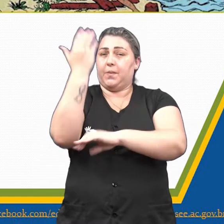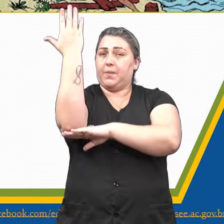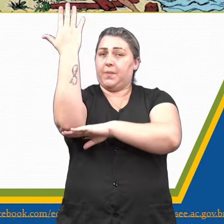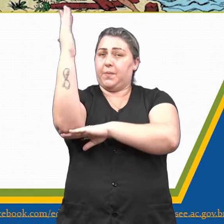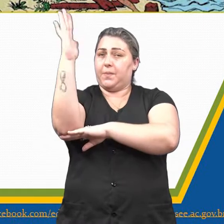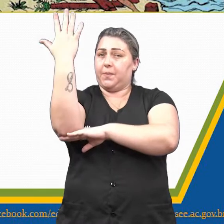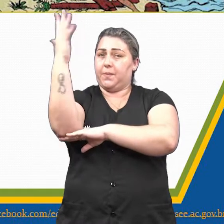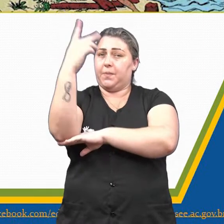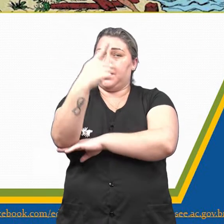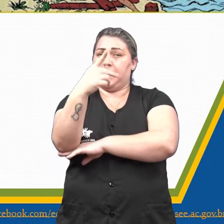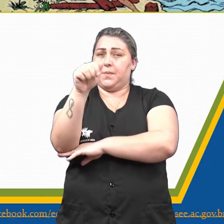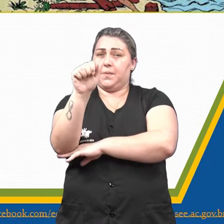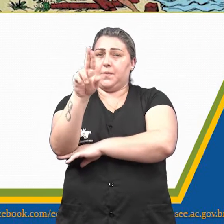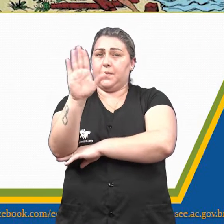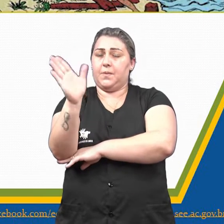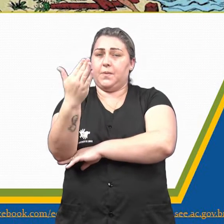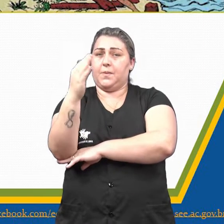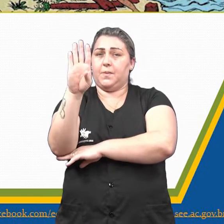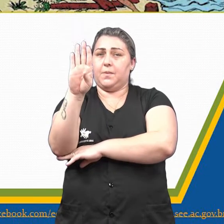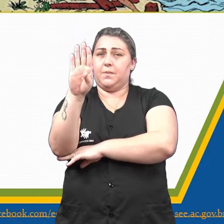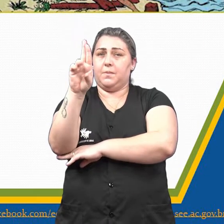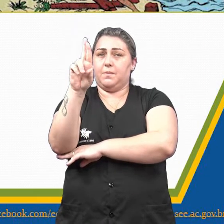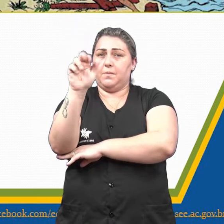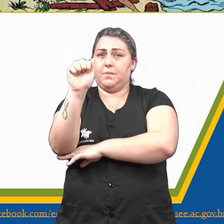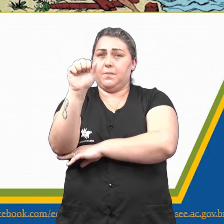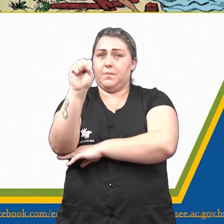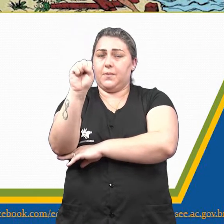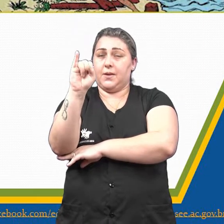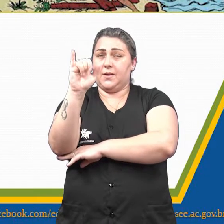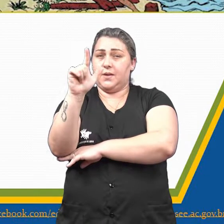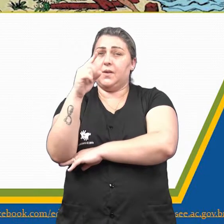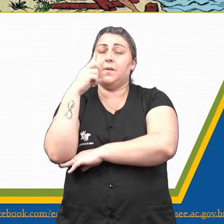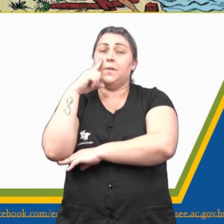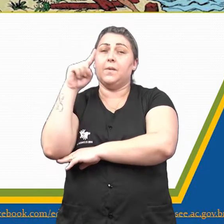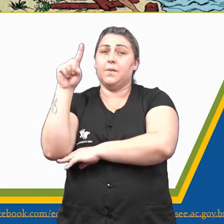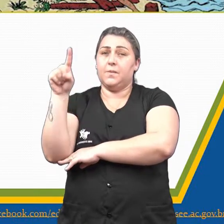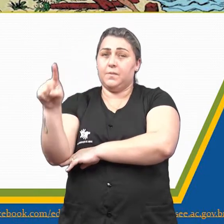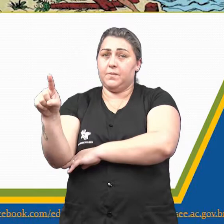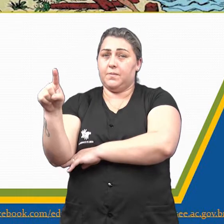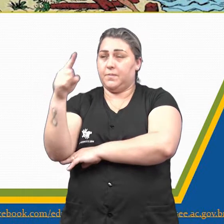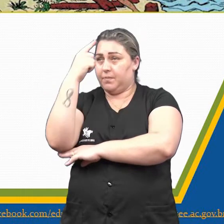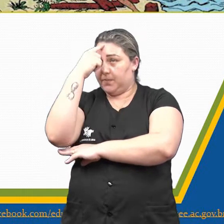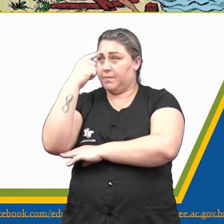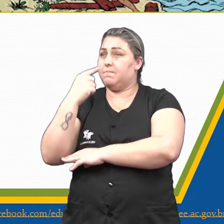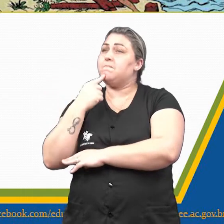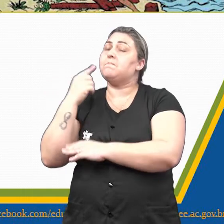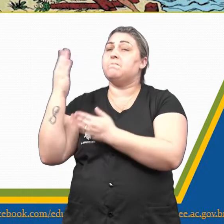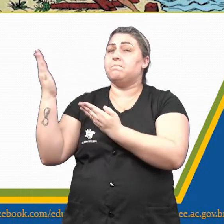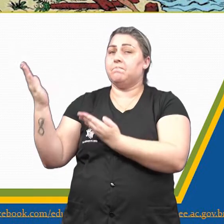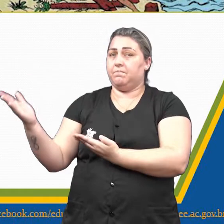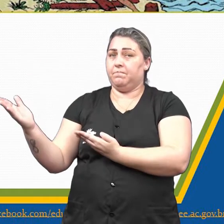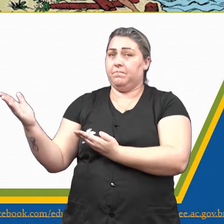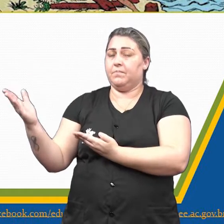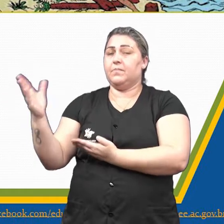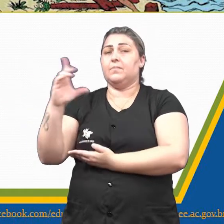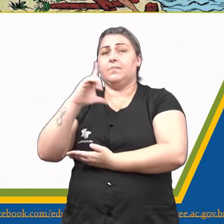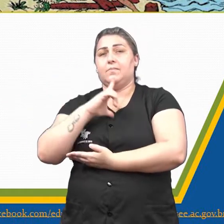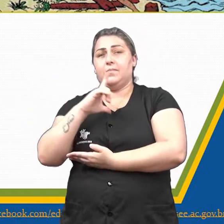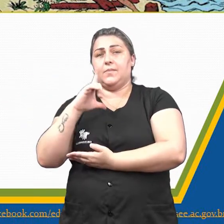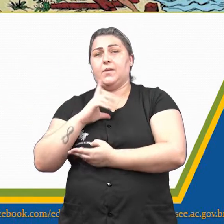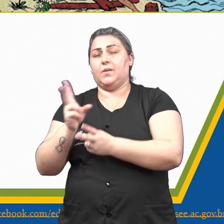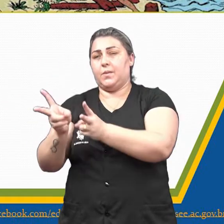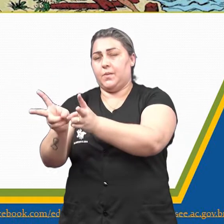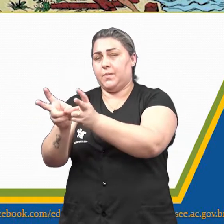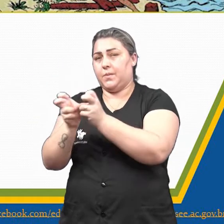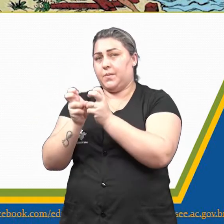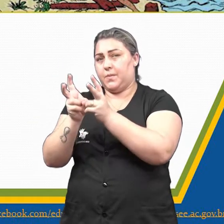Quero que vocês observem a imagem no slide. Essa colonização portuguesa, no primeiro momento, vamos ter essa